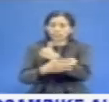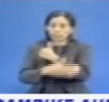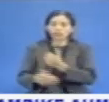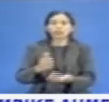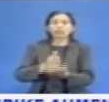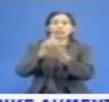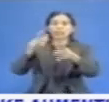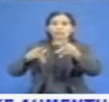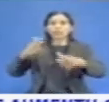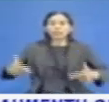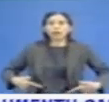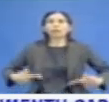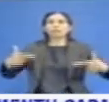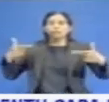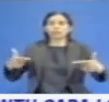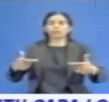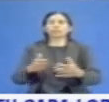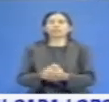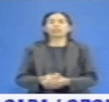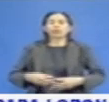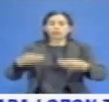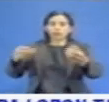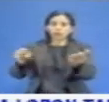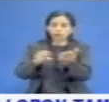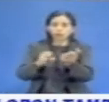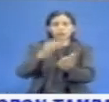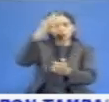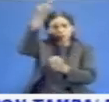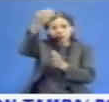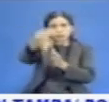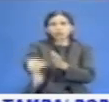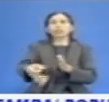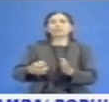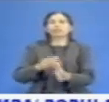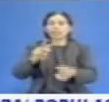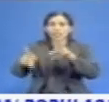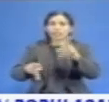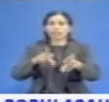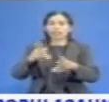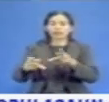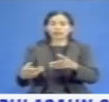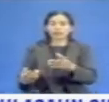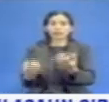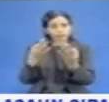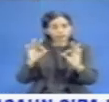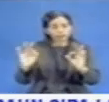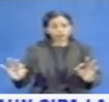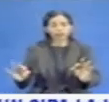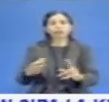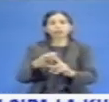emergência, hari prosperidade, no fo apoio ba futuro sustentável ba ema hirak nebe recupera husi